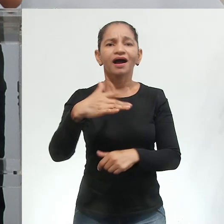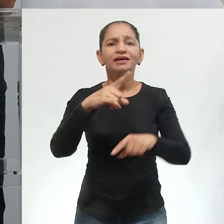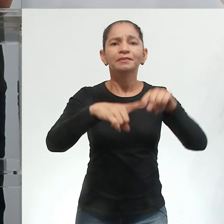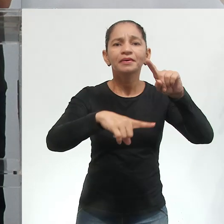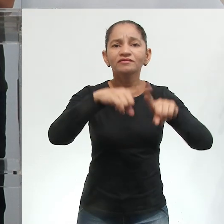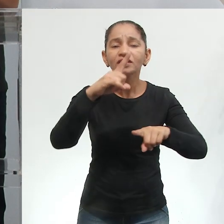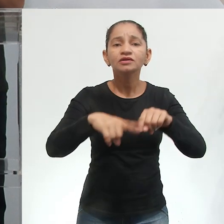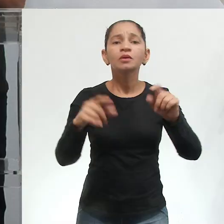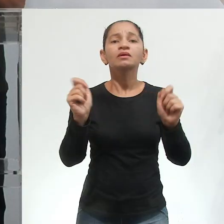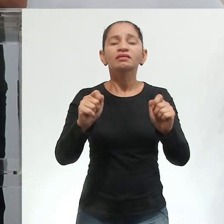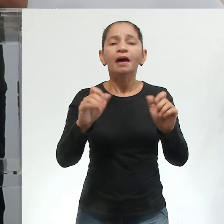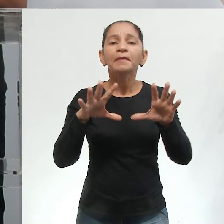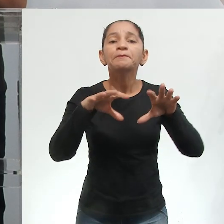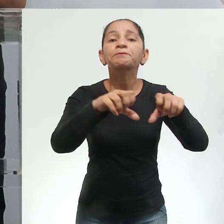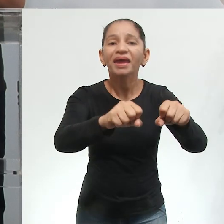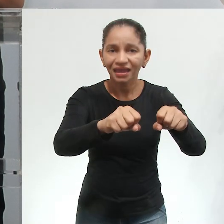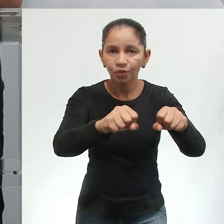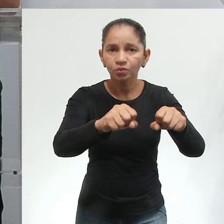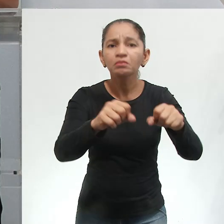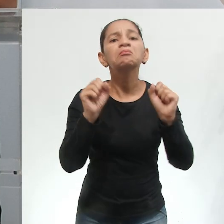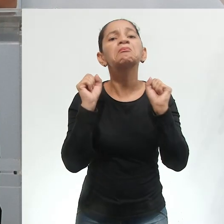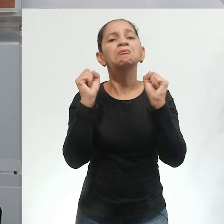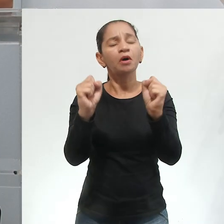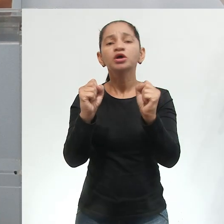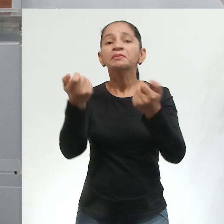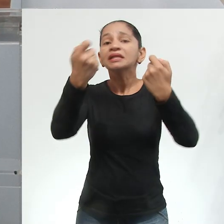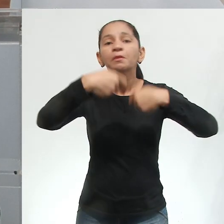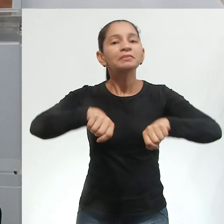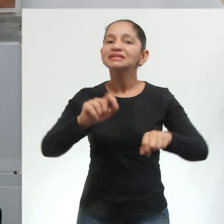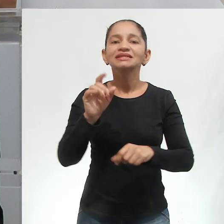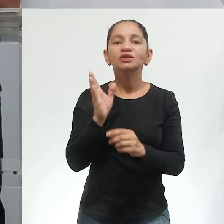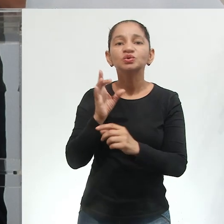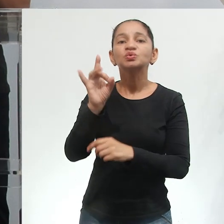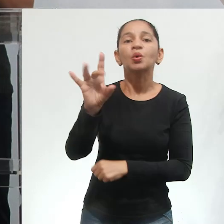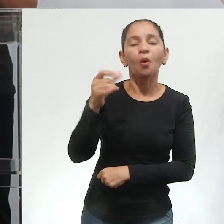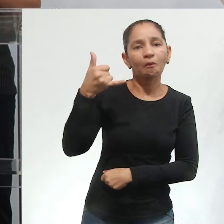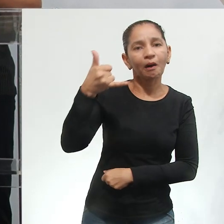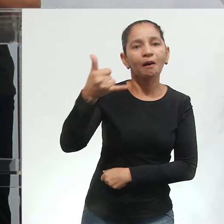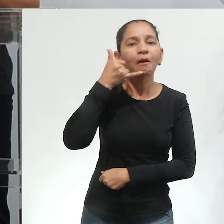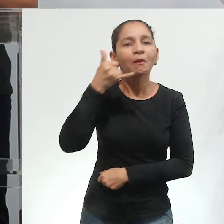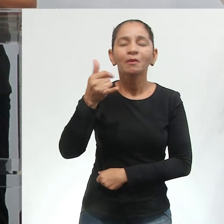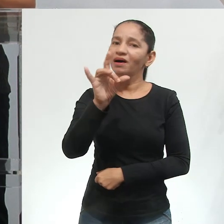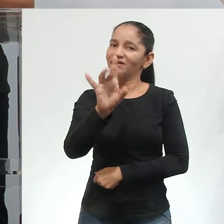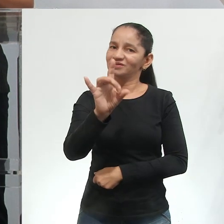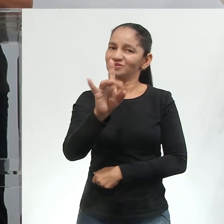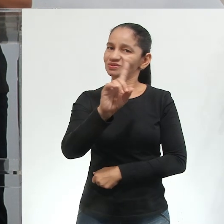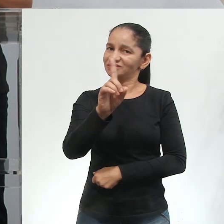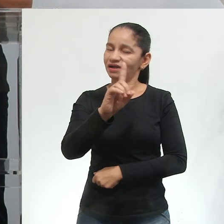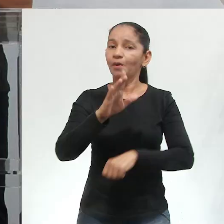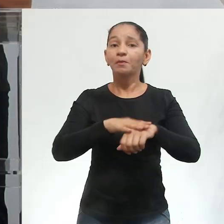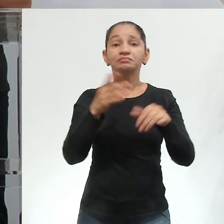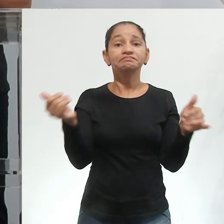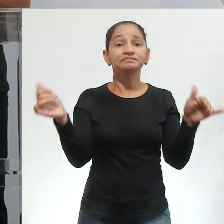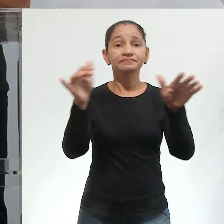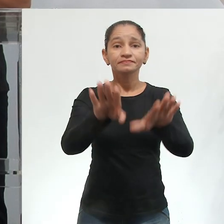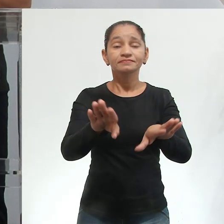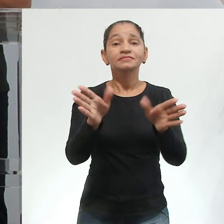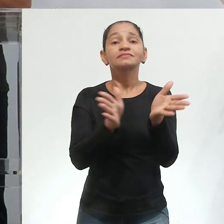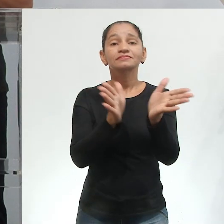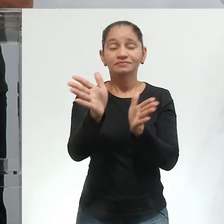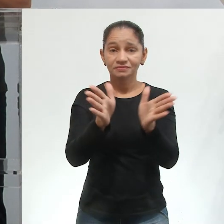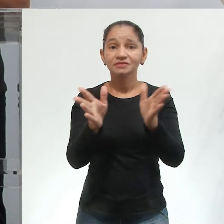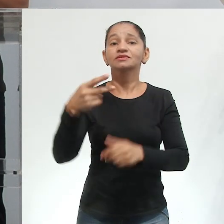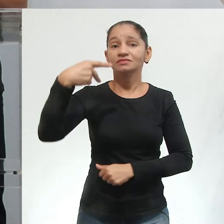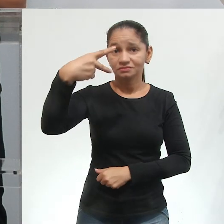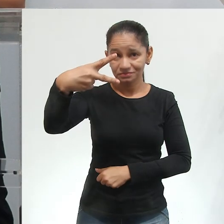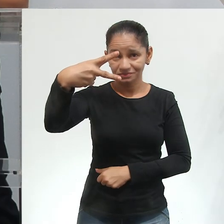materiais palpáveis e adaptáveis à realidade do aluno. Lembrando que nós temos que ter inclusão e acessibilidade